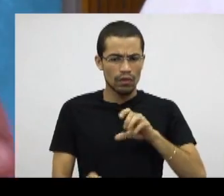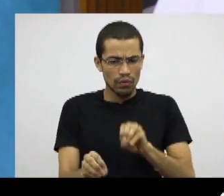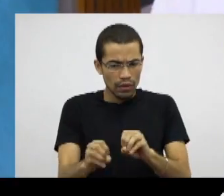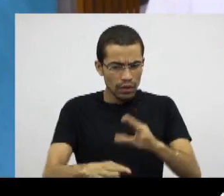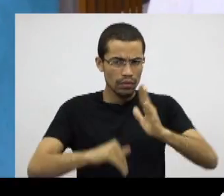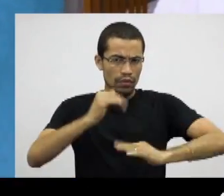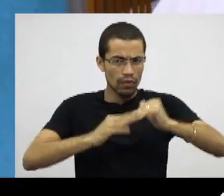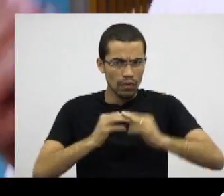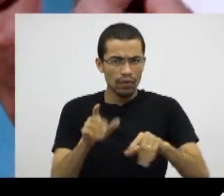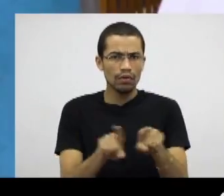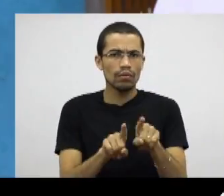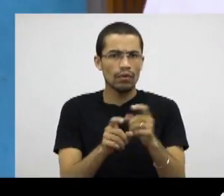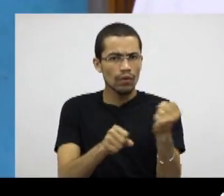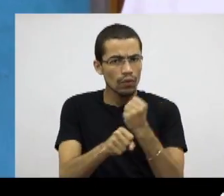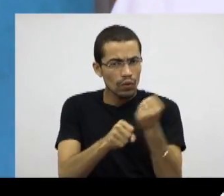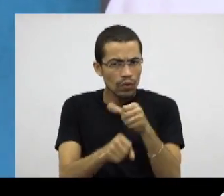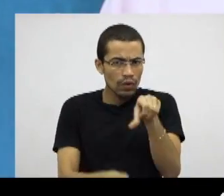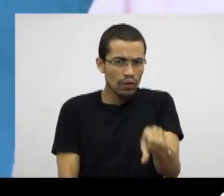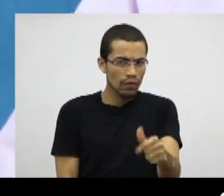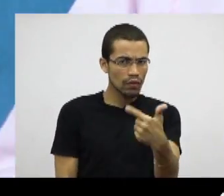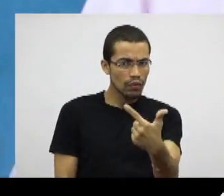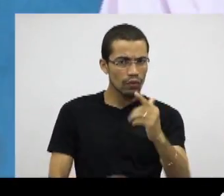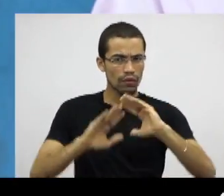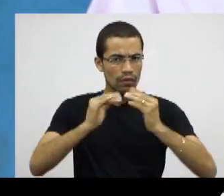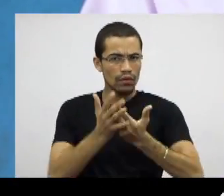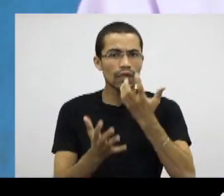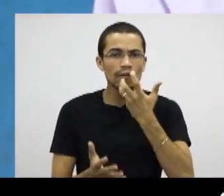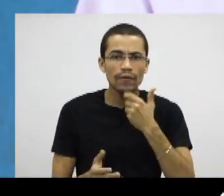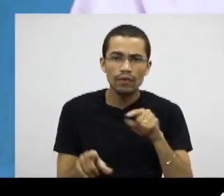profissionalizante e construir 92 creches e